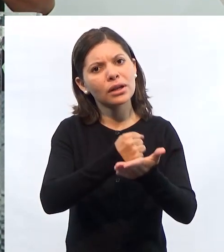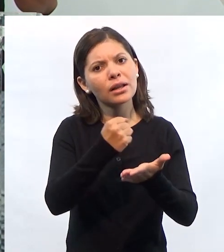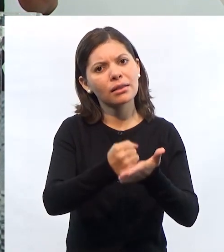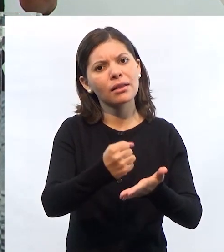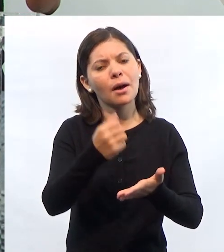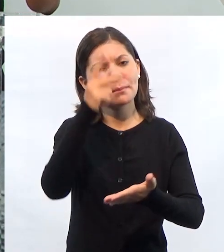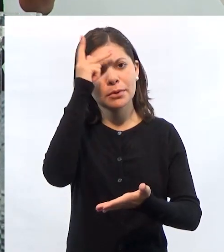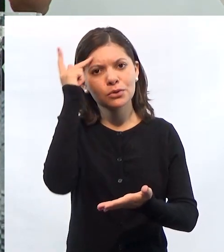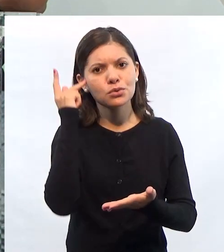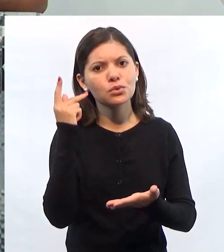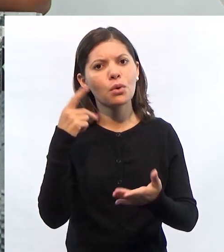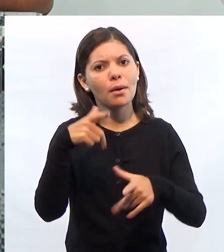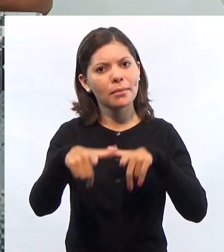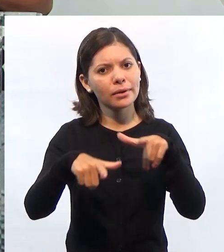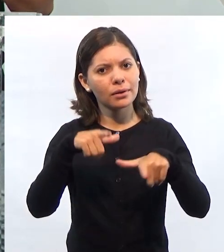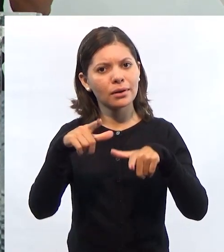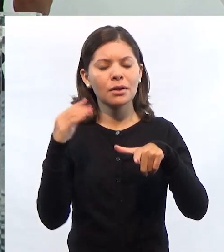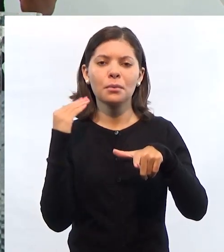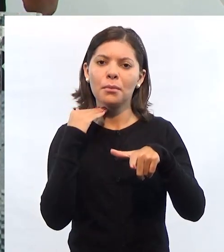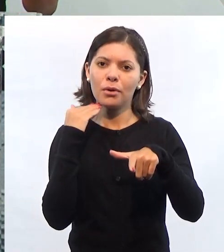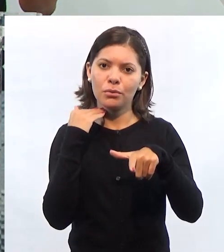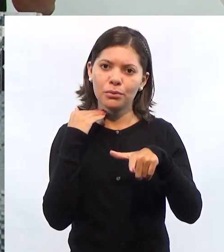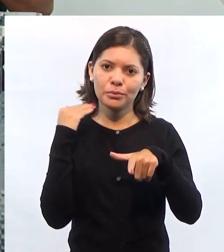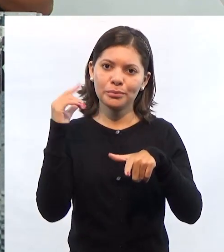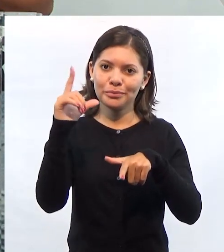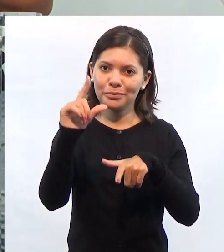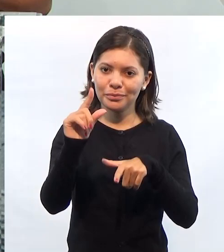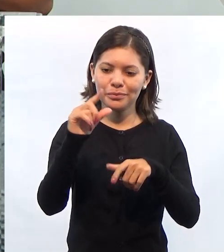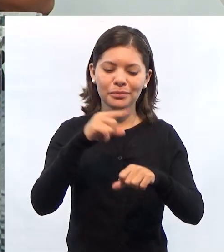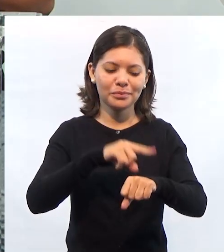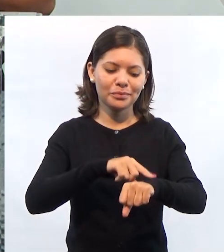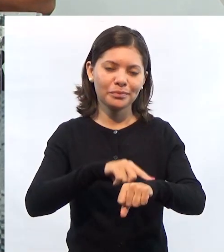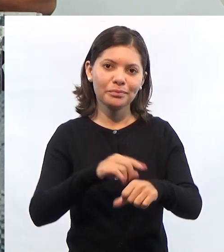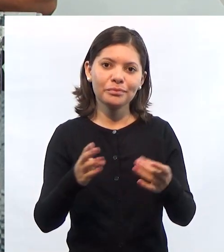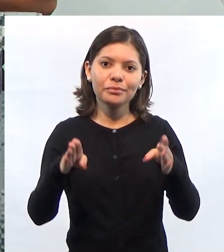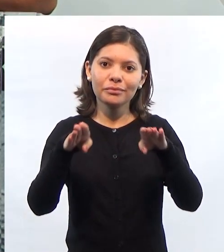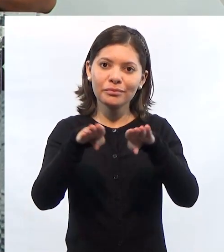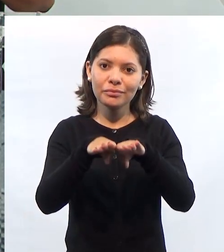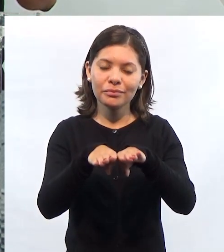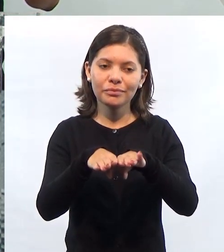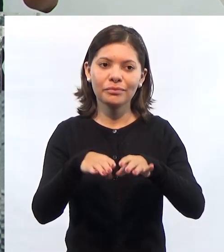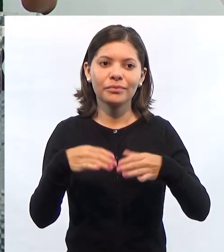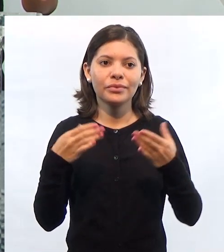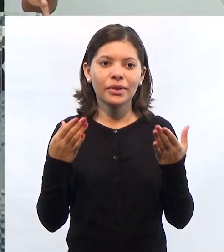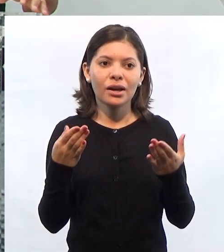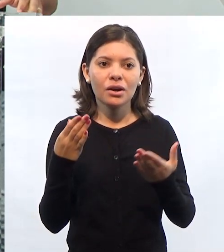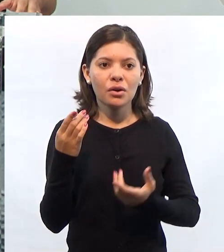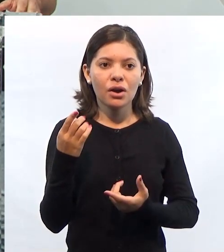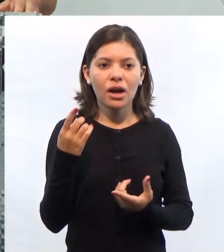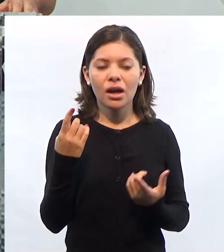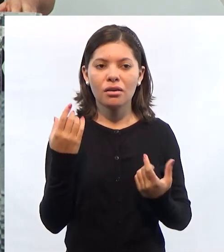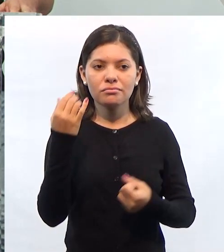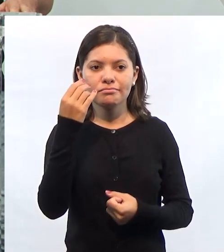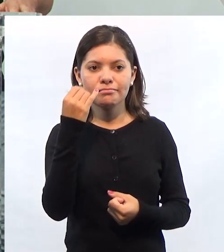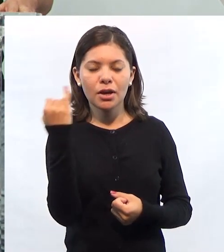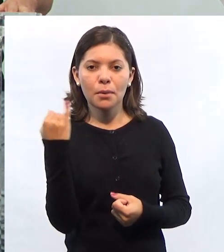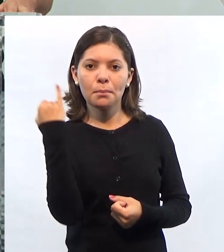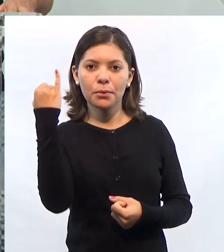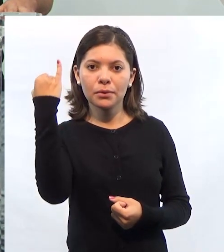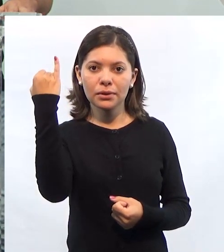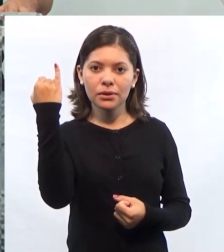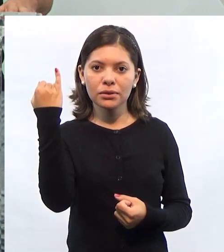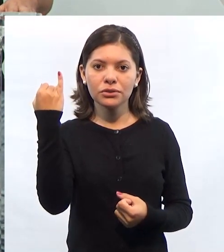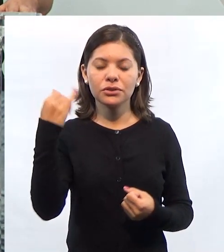Bancos pode ser uma outra solução para reduzir padrão e tão importante Conta as